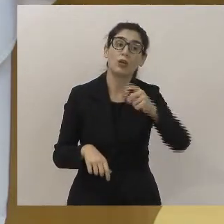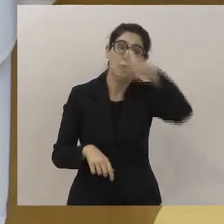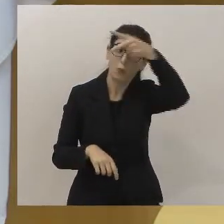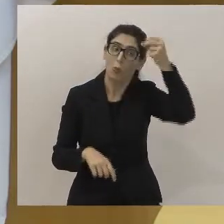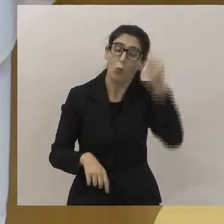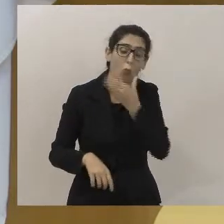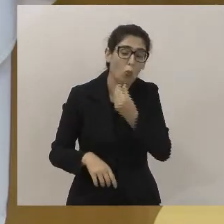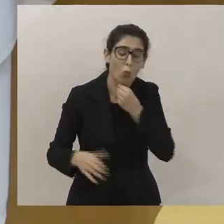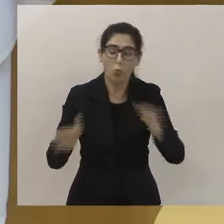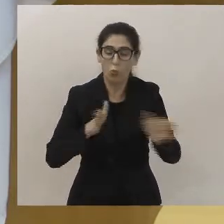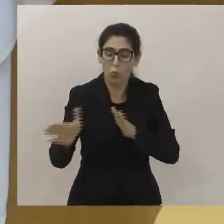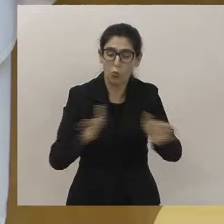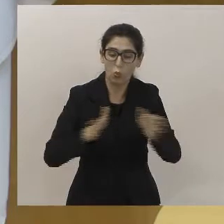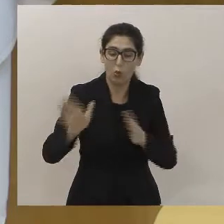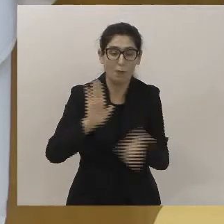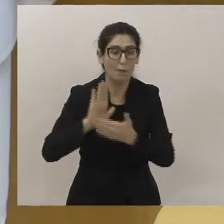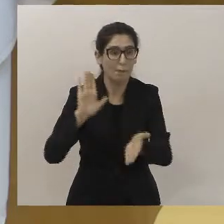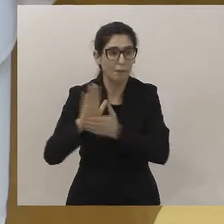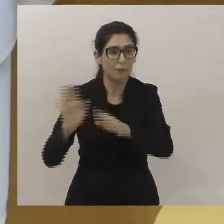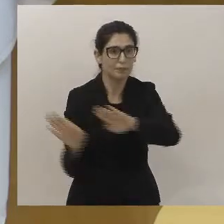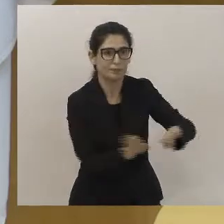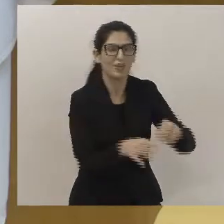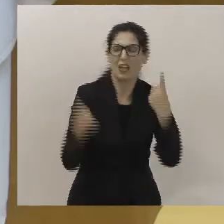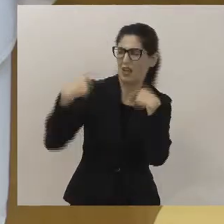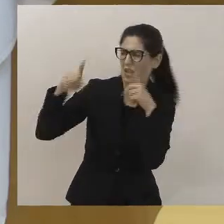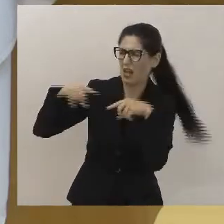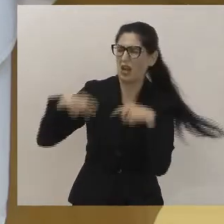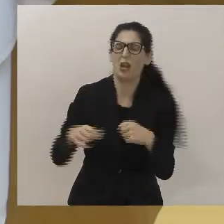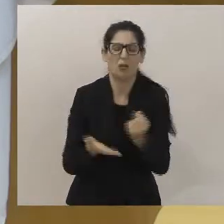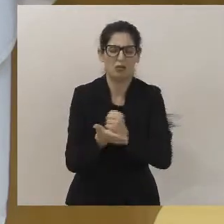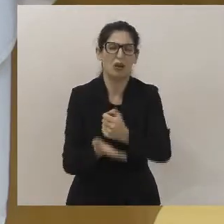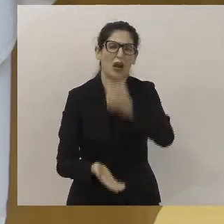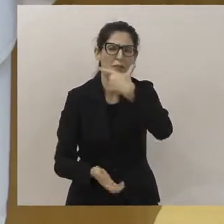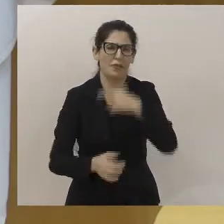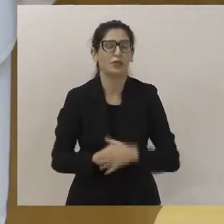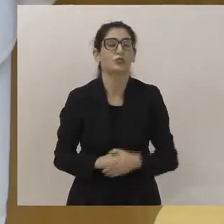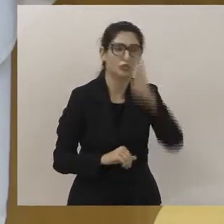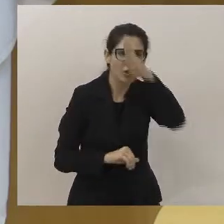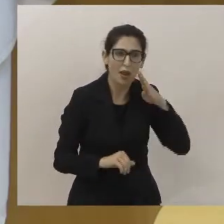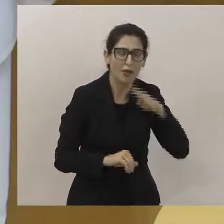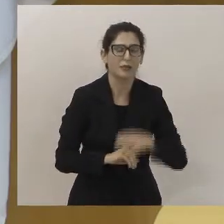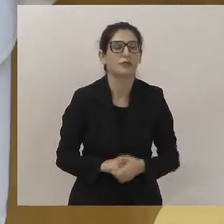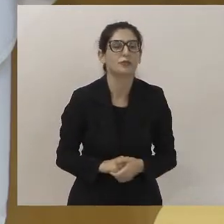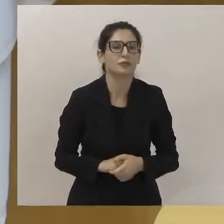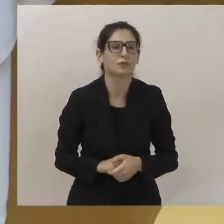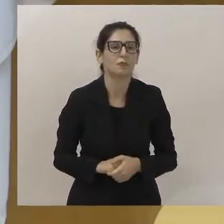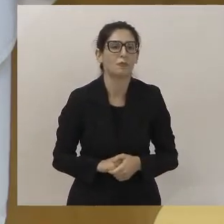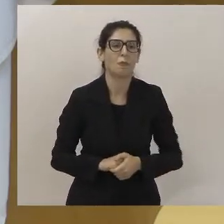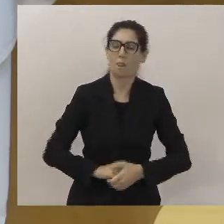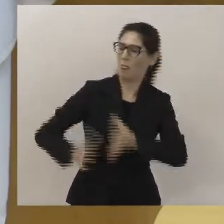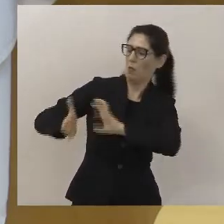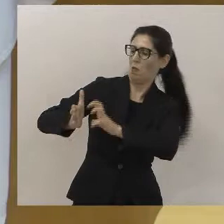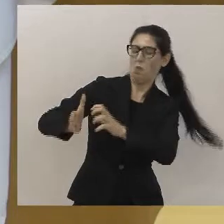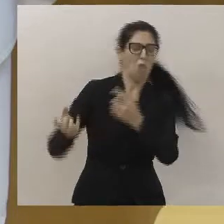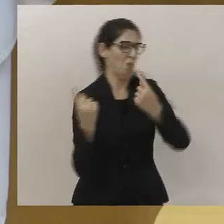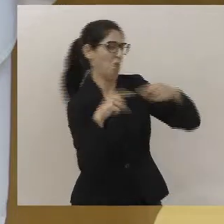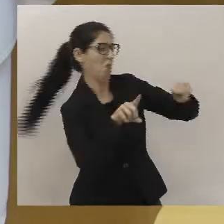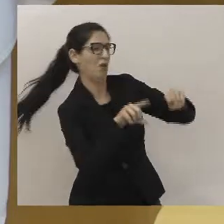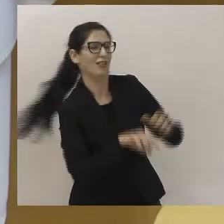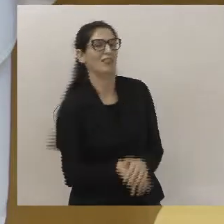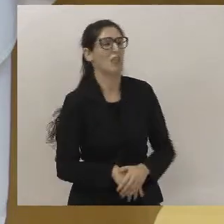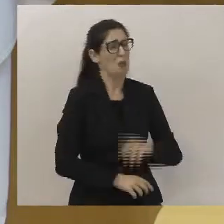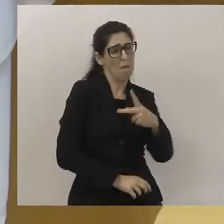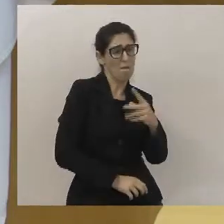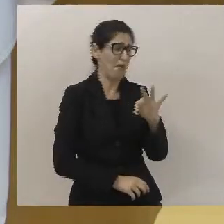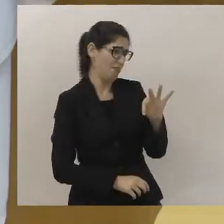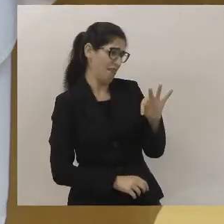remédios de alto custo e vendo estado a maior crítica da oposição que qualquer ao governo aqui é do pt no conversa que